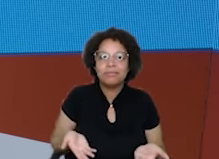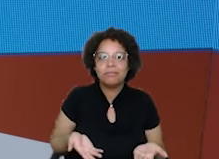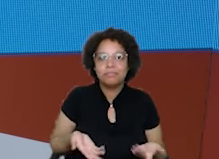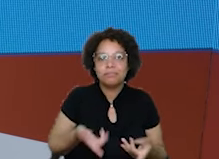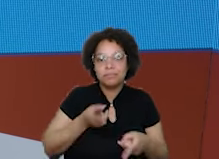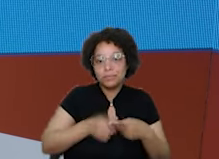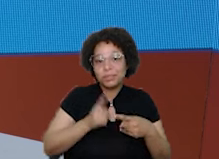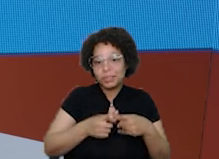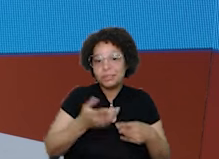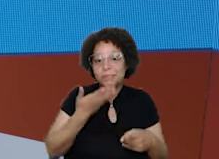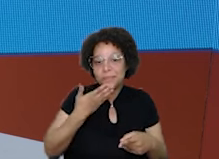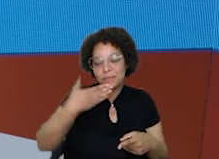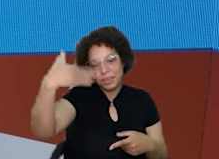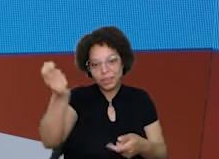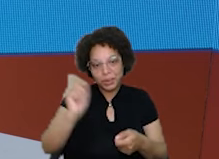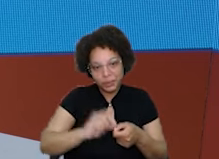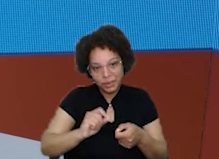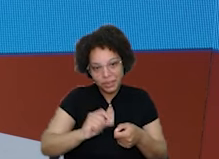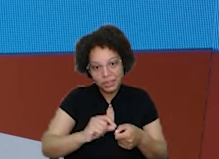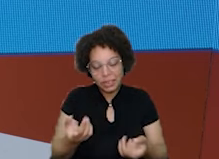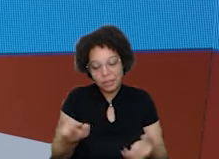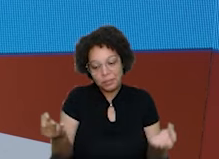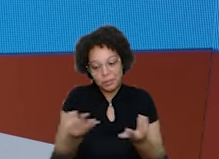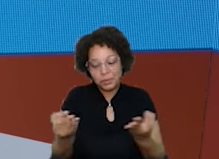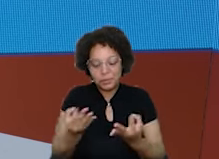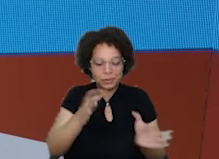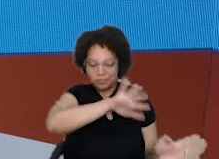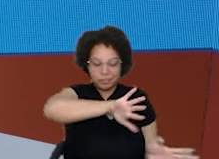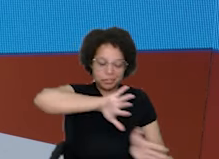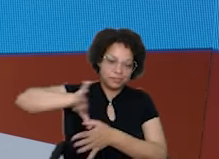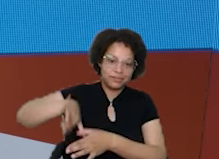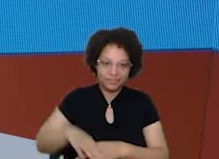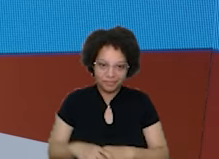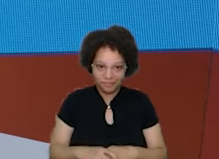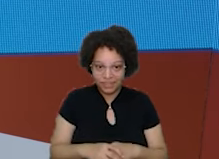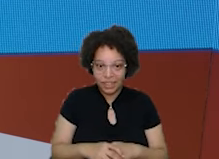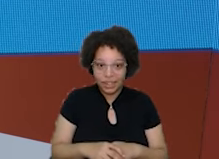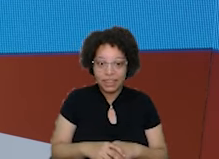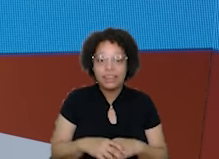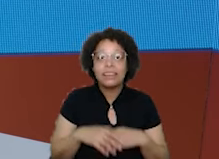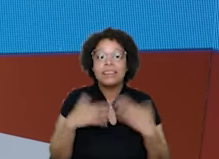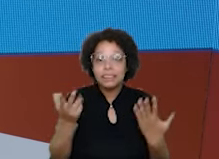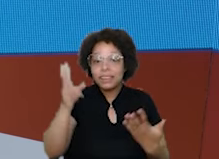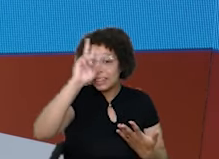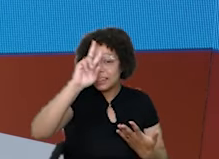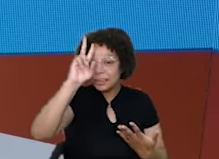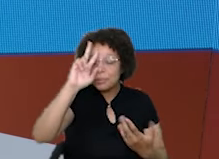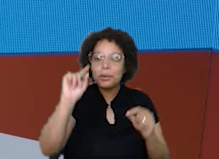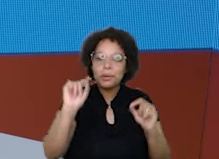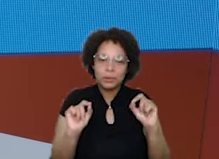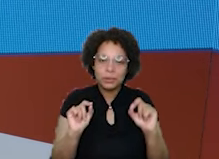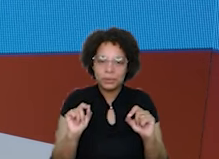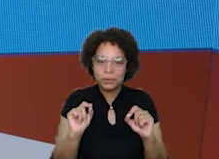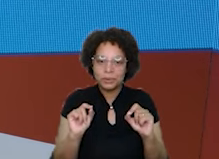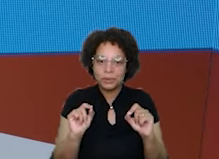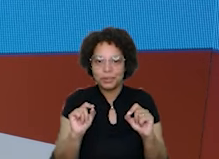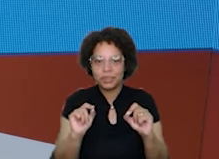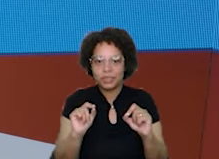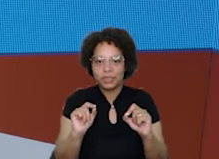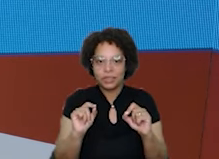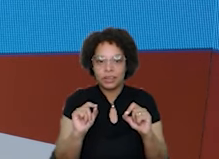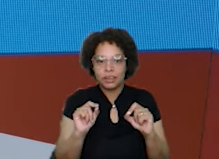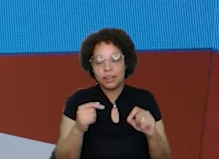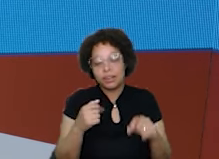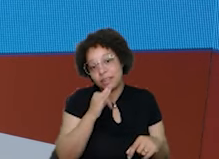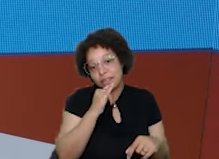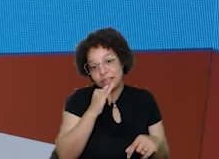melhor o feito do que o perfeito Néo e e lembrar que é assim né o eh por exemplo